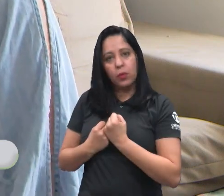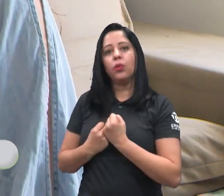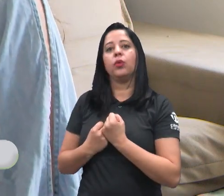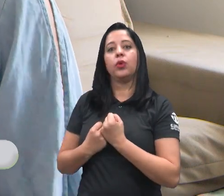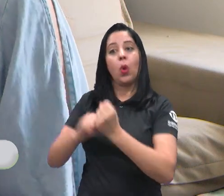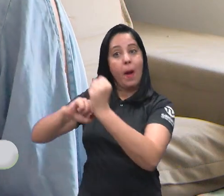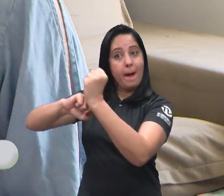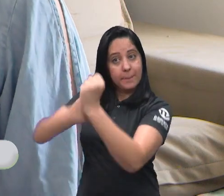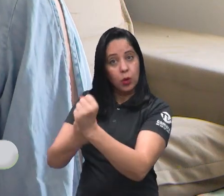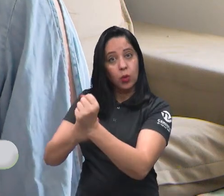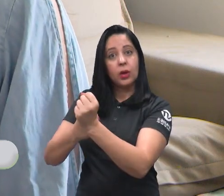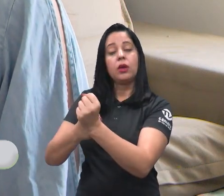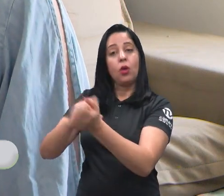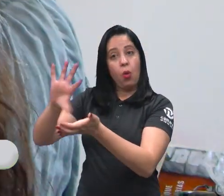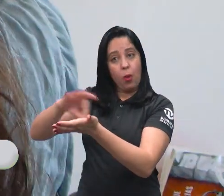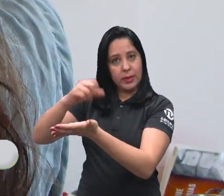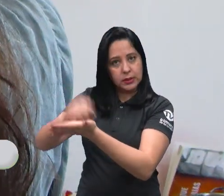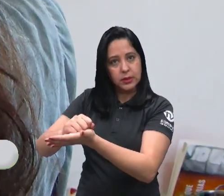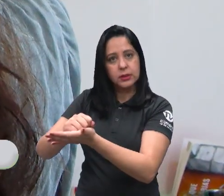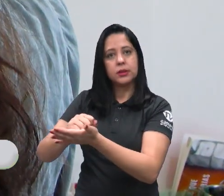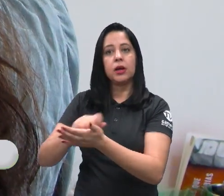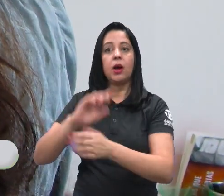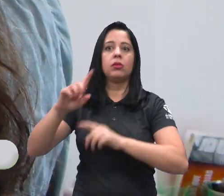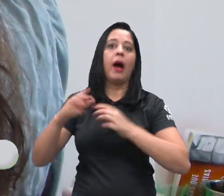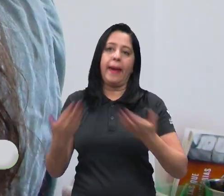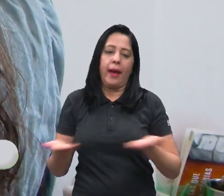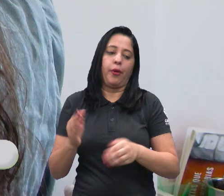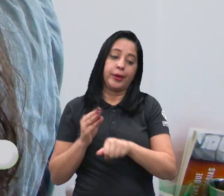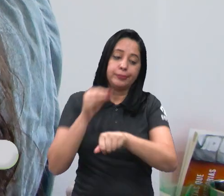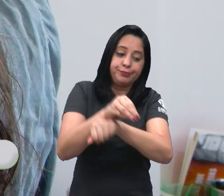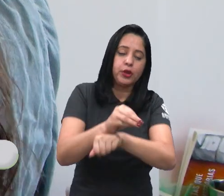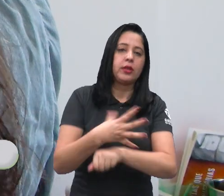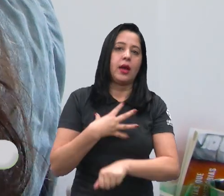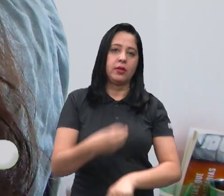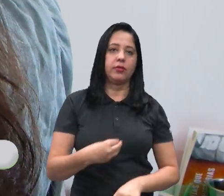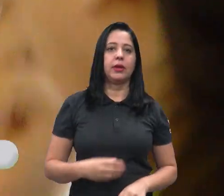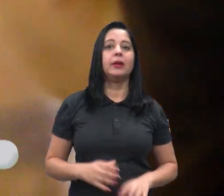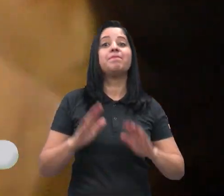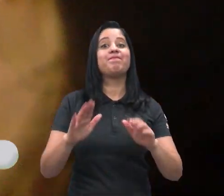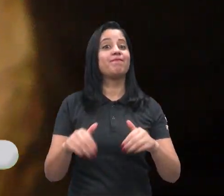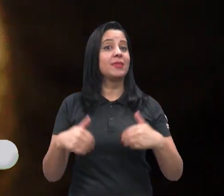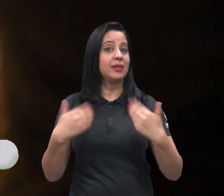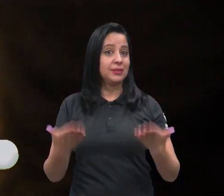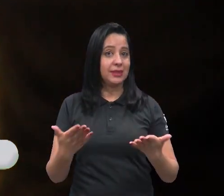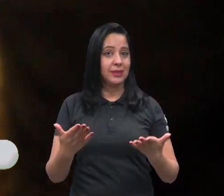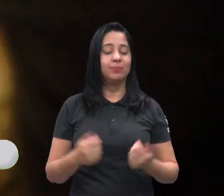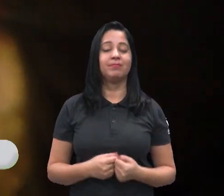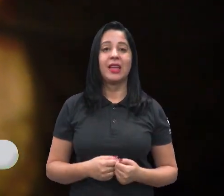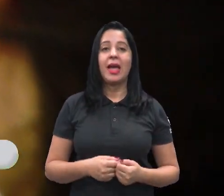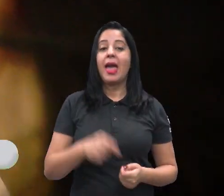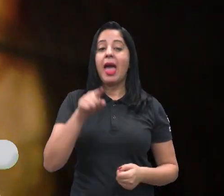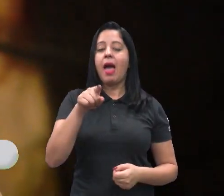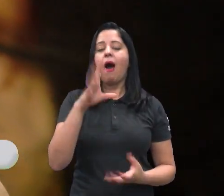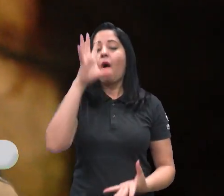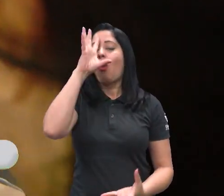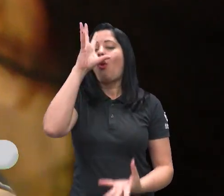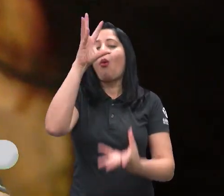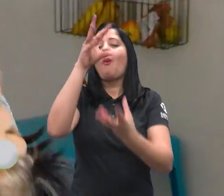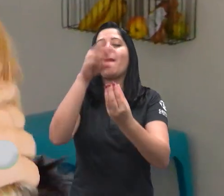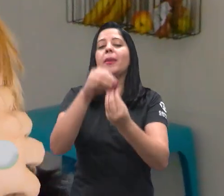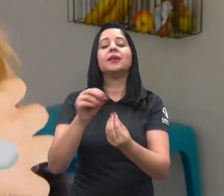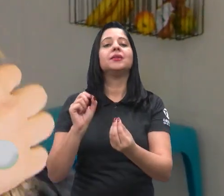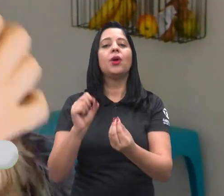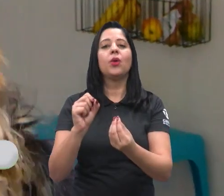Liana primeiro e depois você volta. Até que ela entendeu que para cuidar do outro, ela precisa